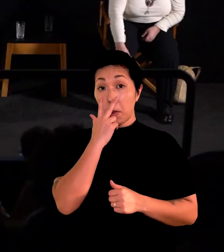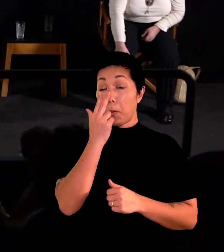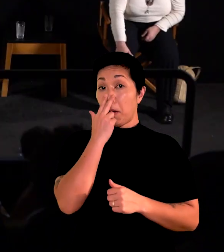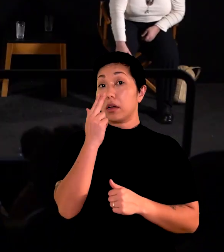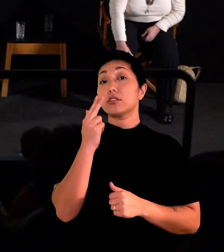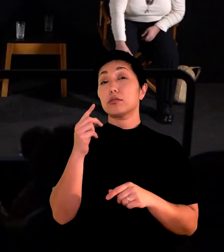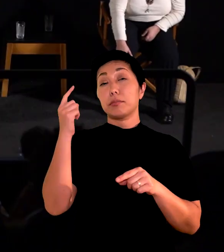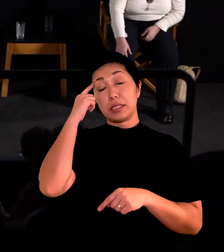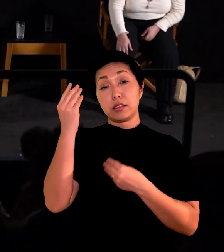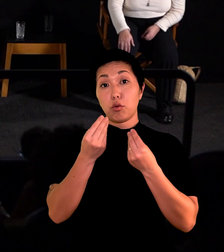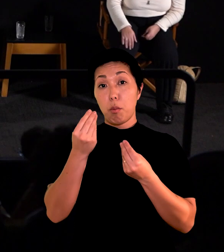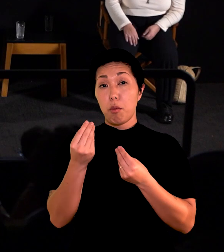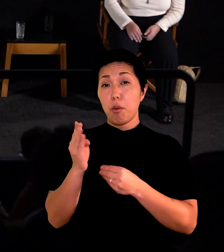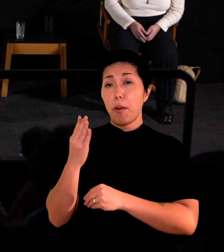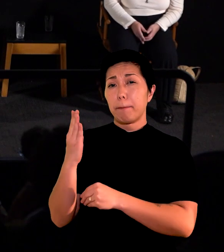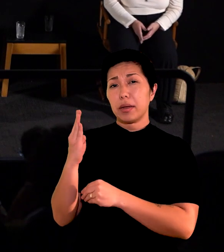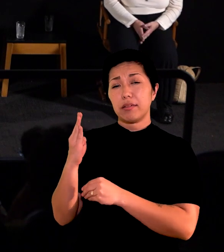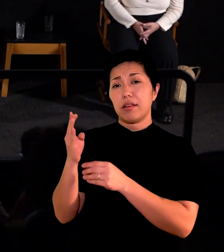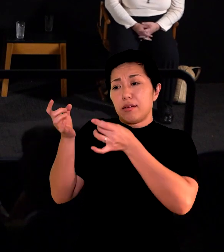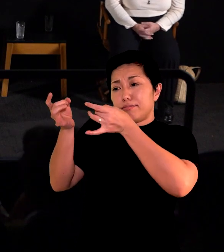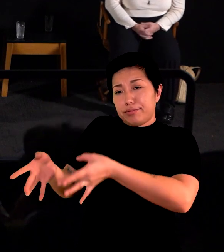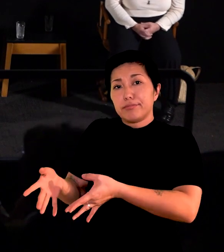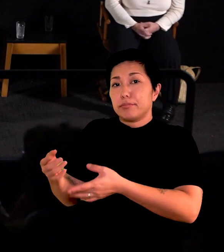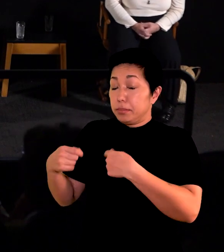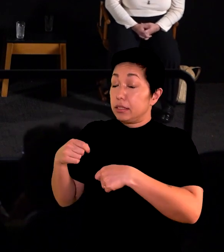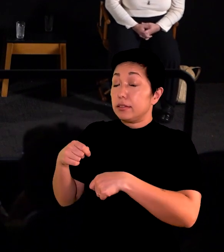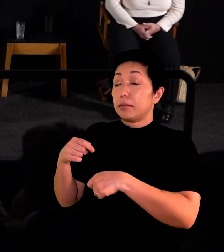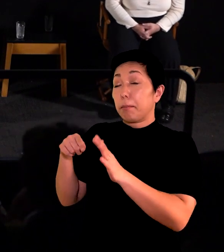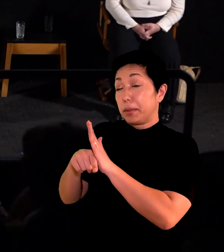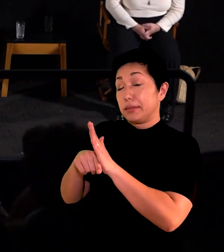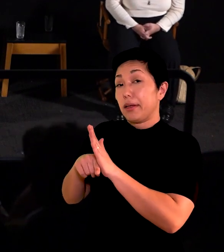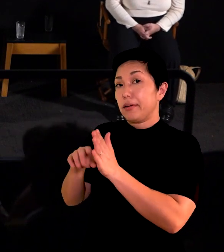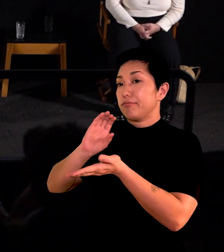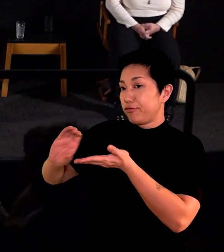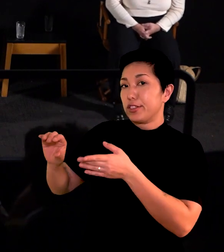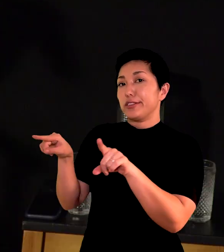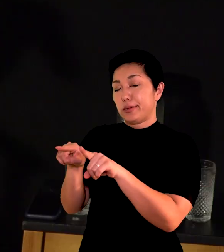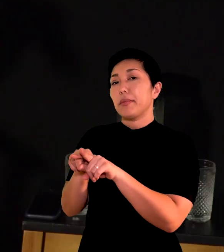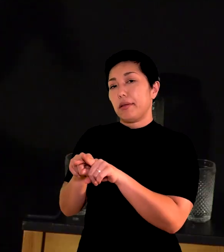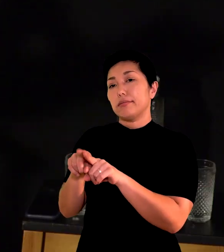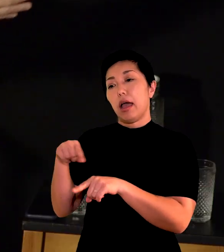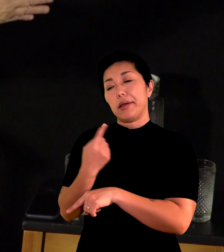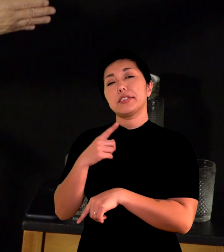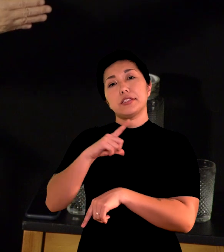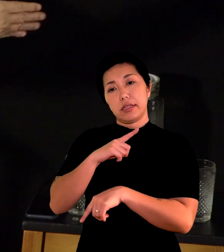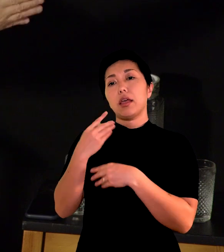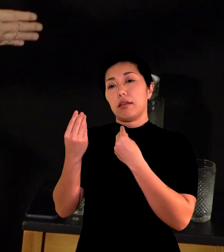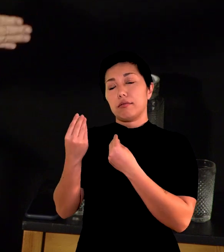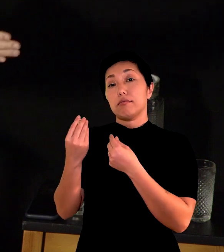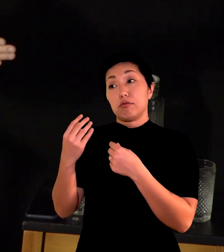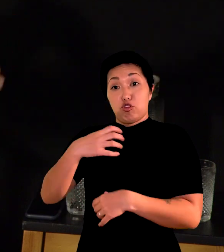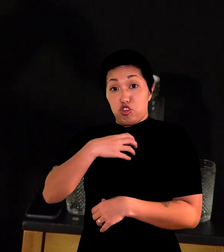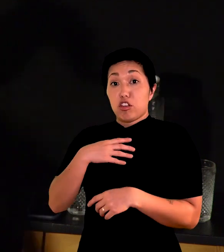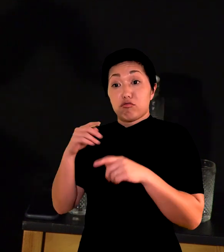Tudo bem. Eu acho que o descarte de bateria é um dos problemas que a gente tem que investir. E a gente tem capacidade